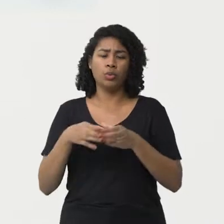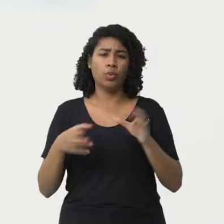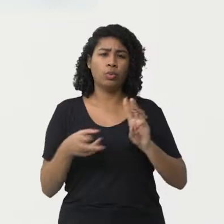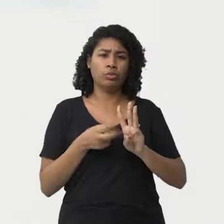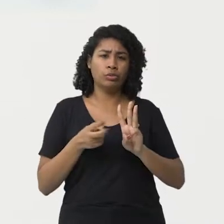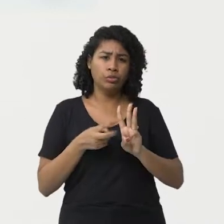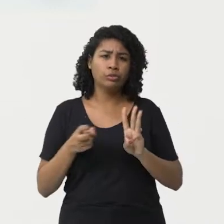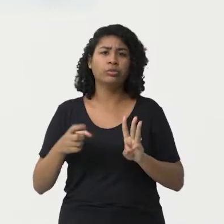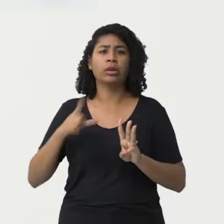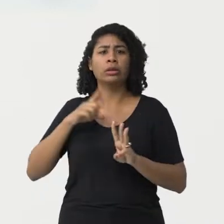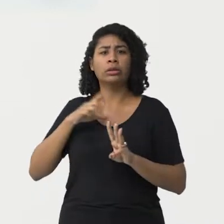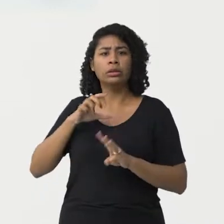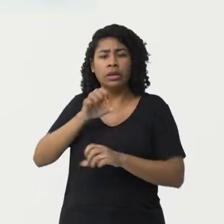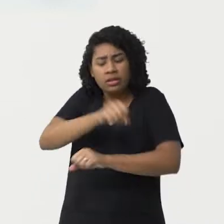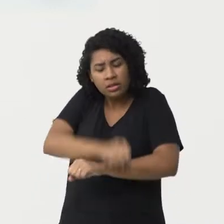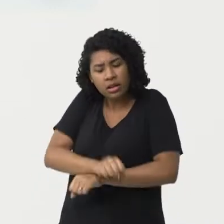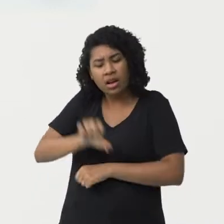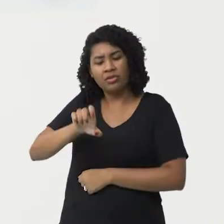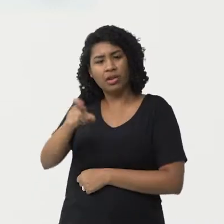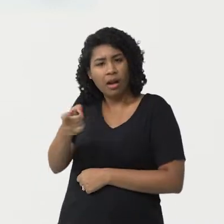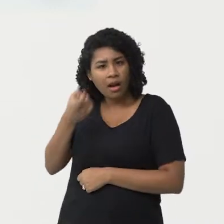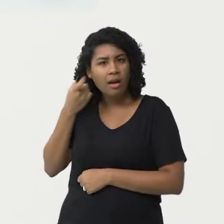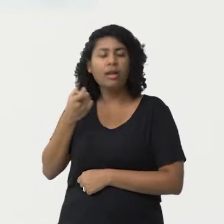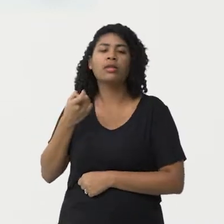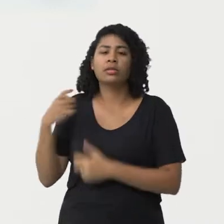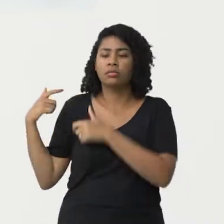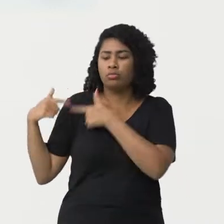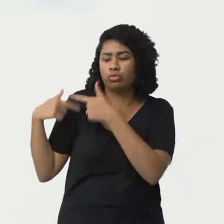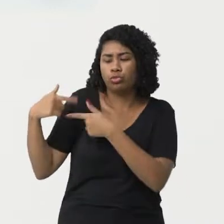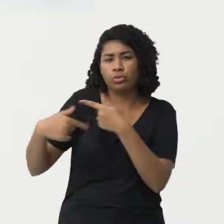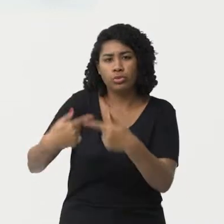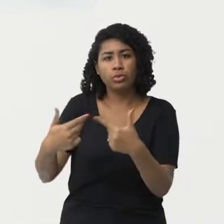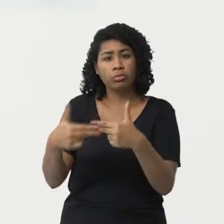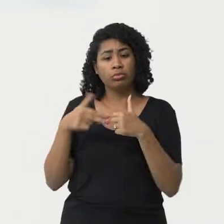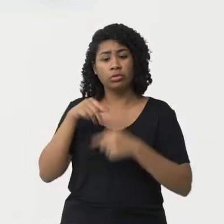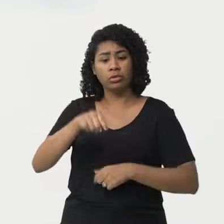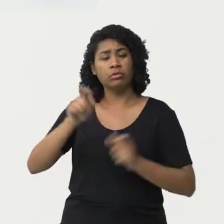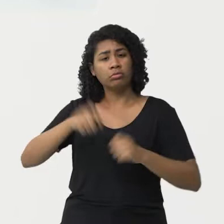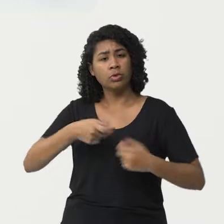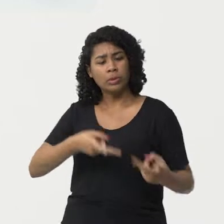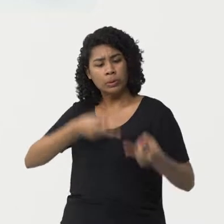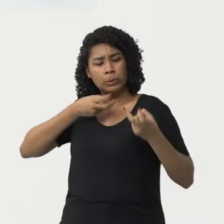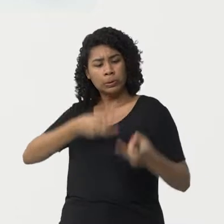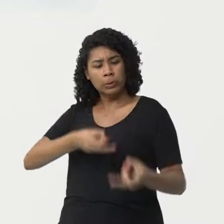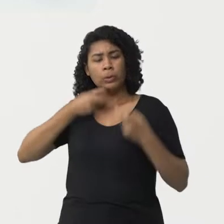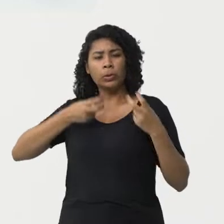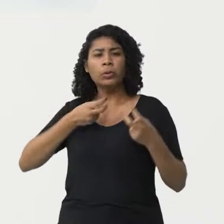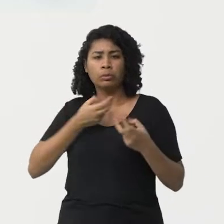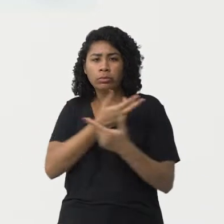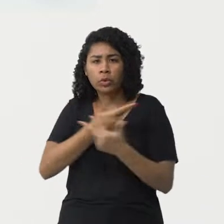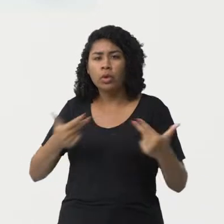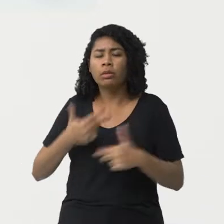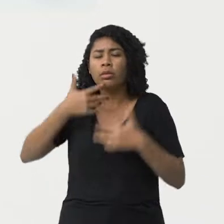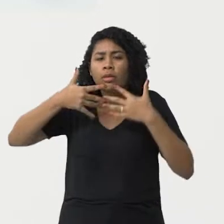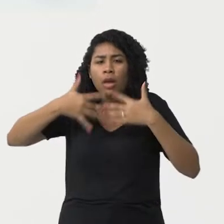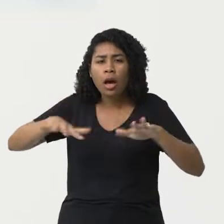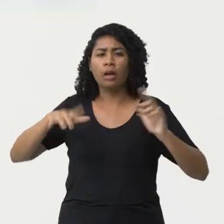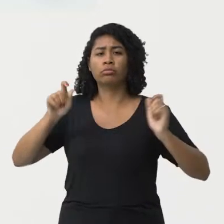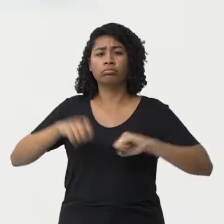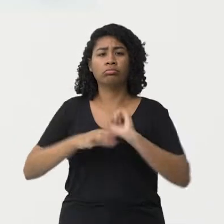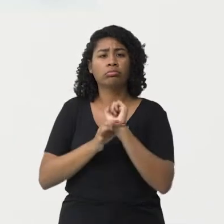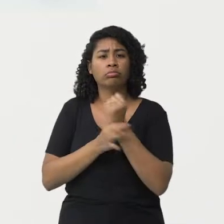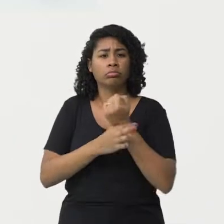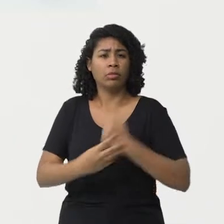as quilombolas, elas possam, então, retirar dos recursos naturais da floresta amazônica